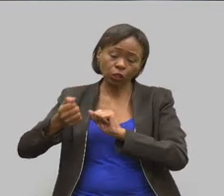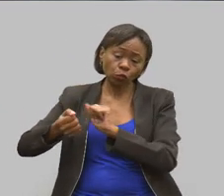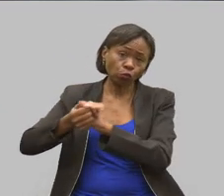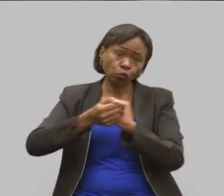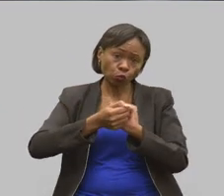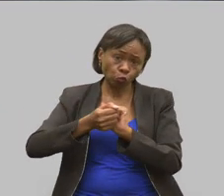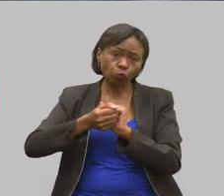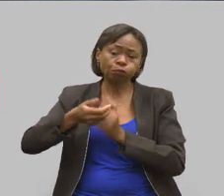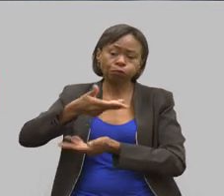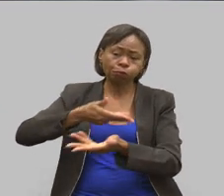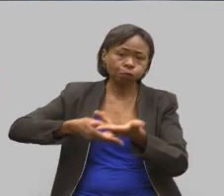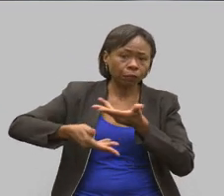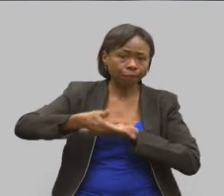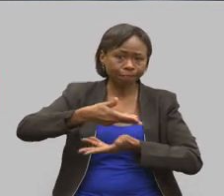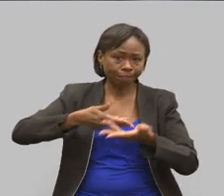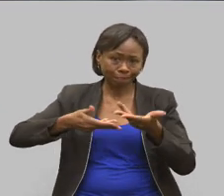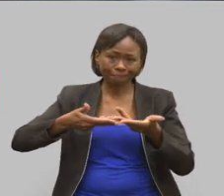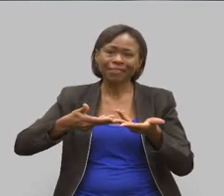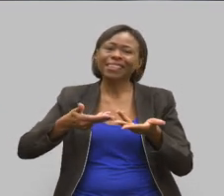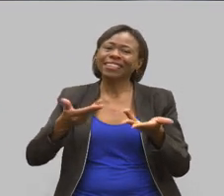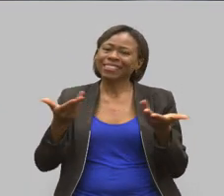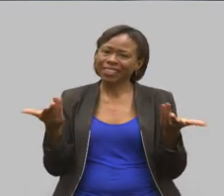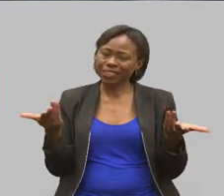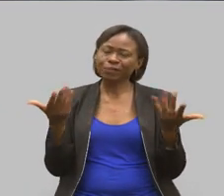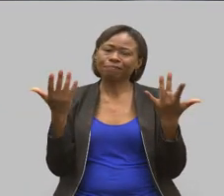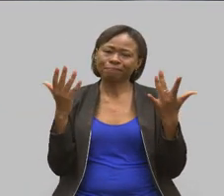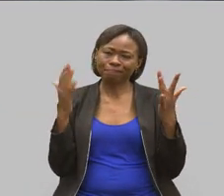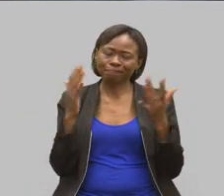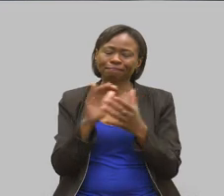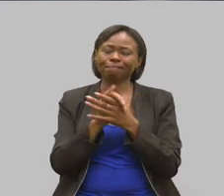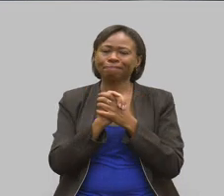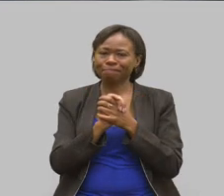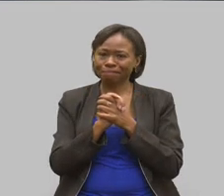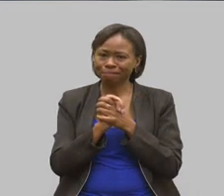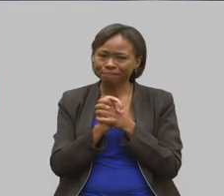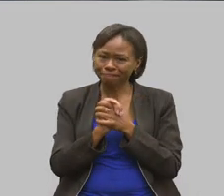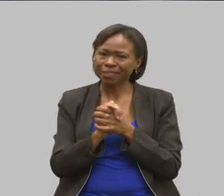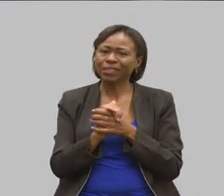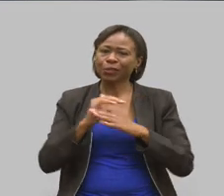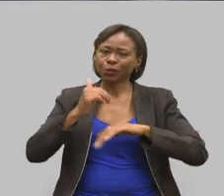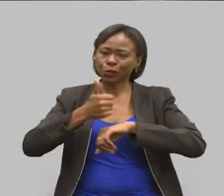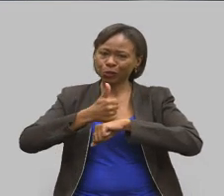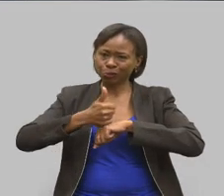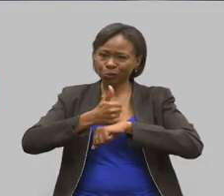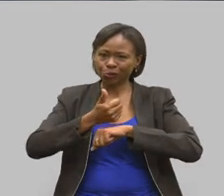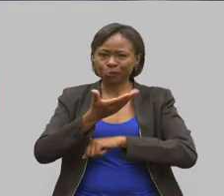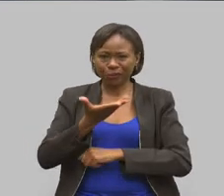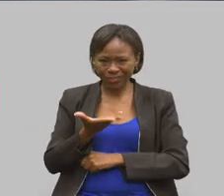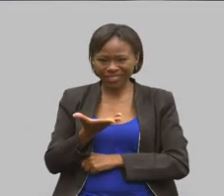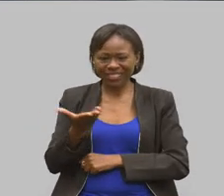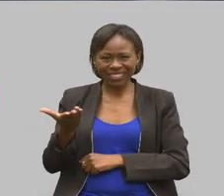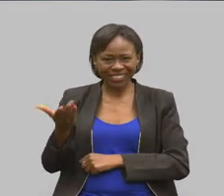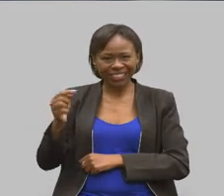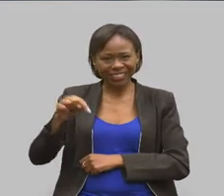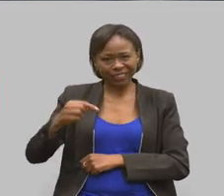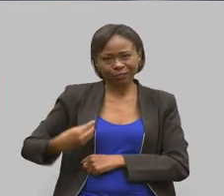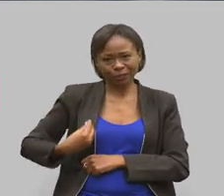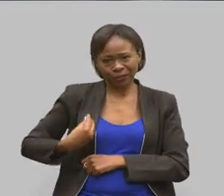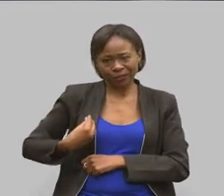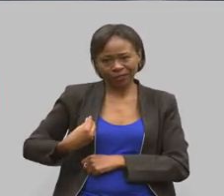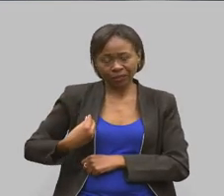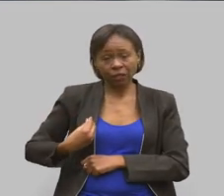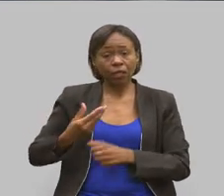eu acho Eh quero parabenizar os profissionais da área que estão aqui e quero passar a palavra e